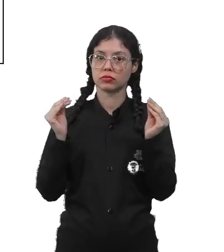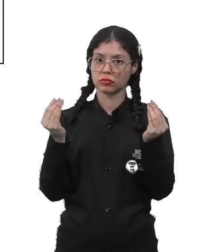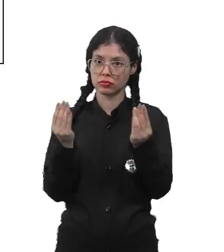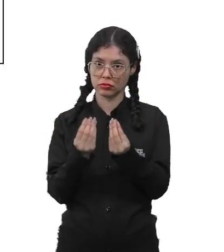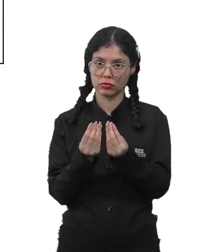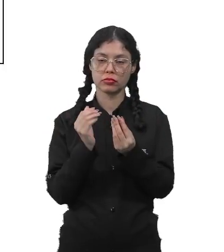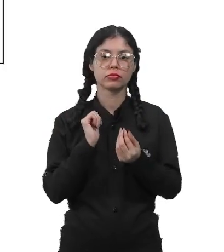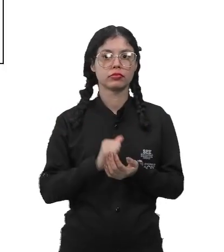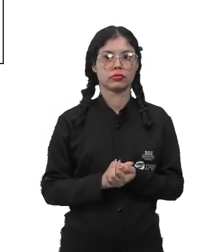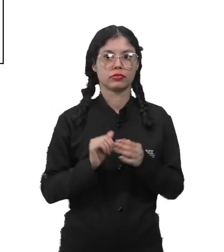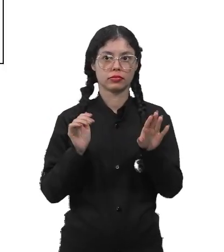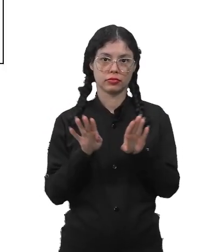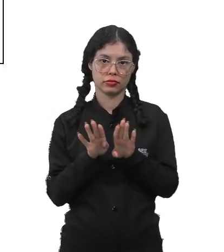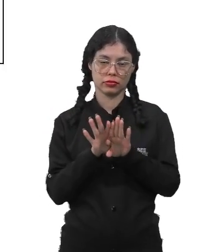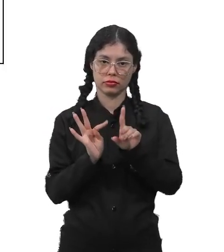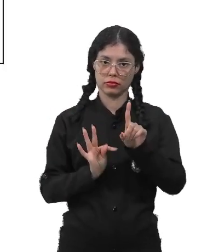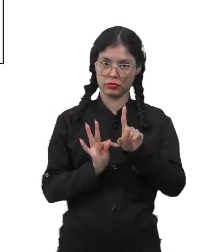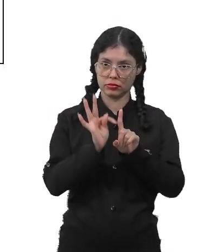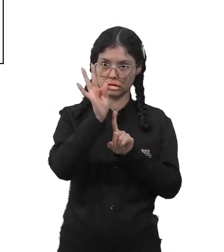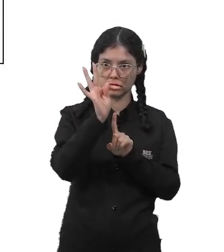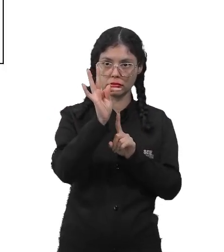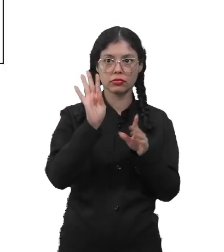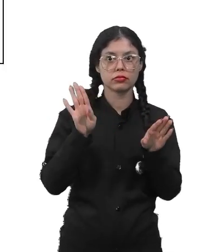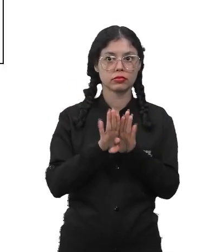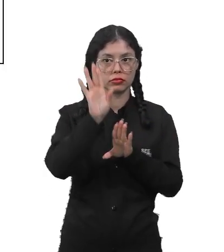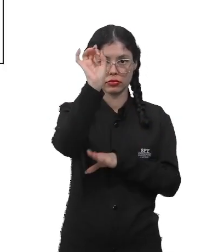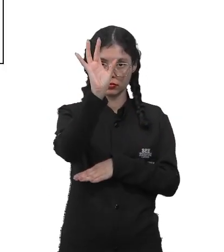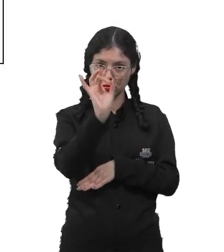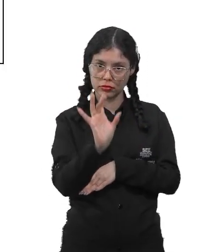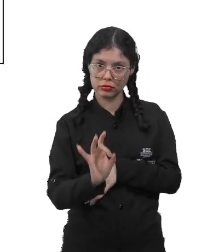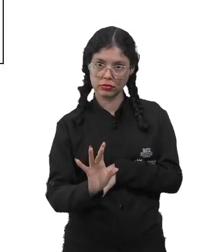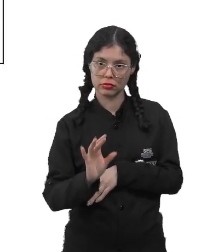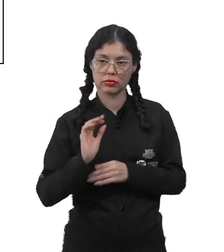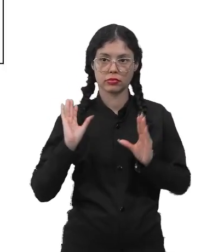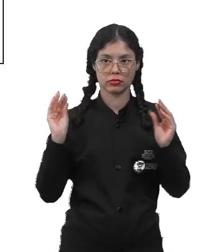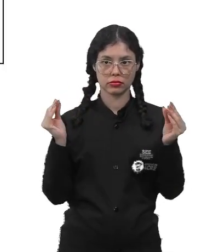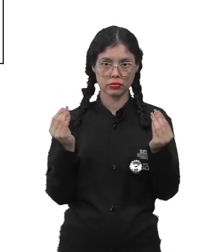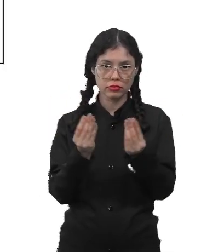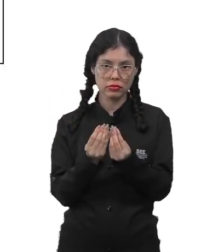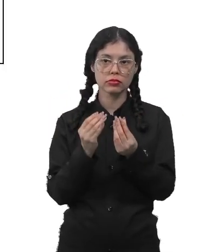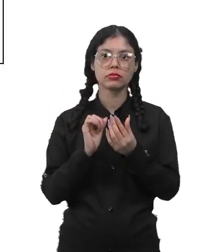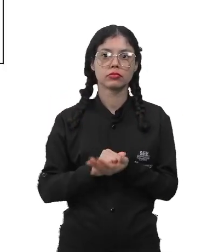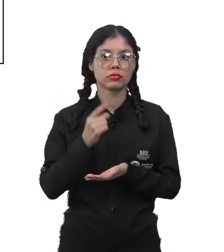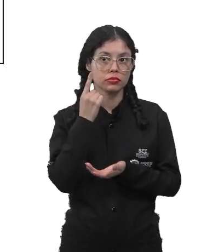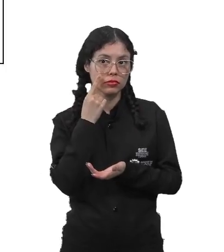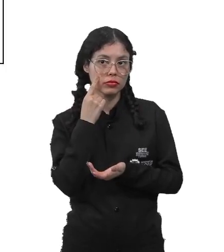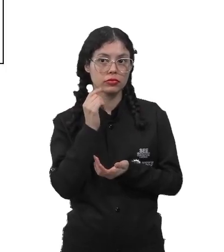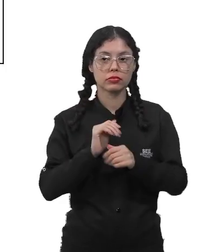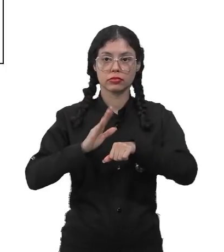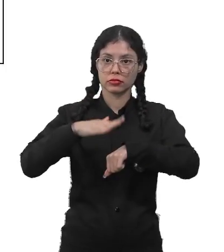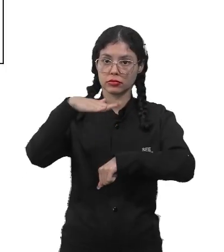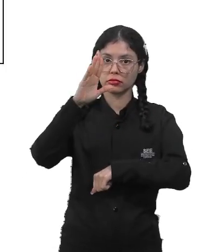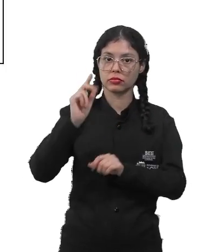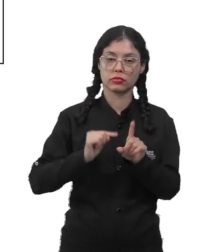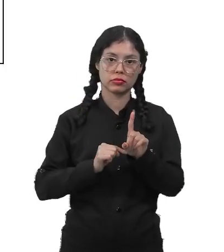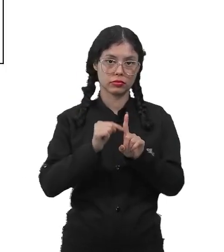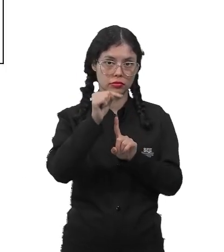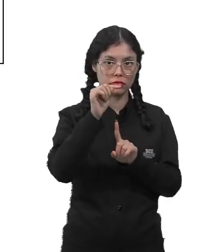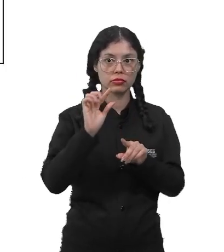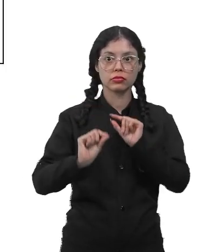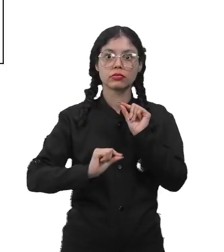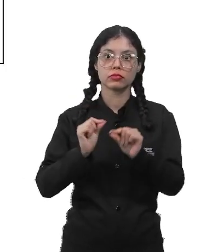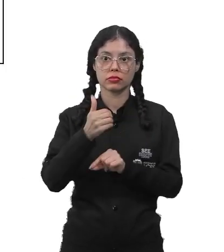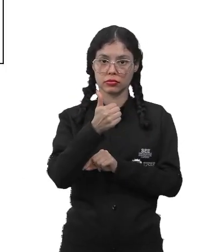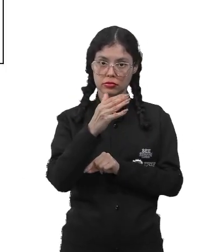substâncias e também a temperatura de ebulição de cada uma delas. Se você observar aqui, ó, a maior temperatura de